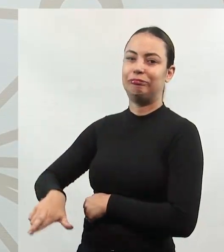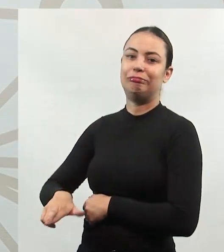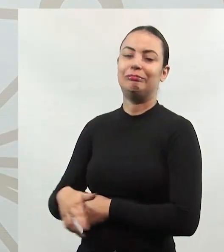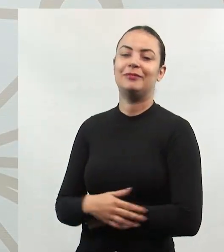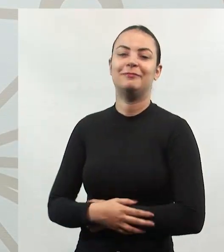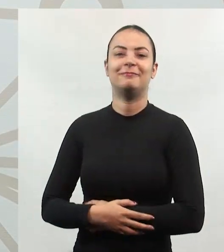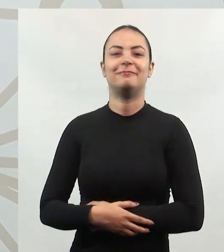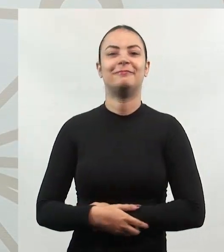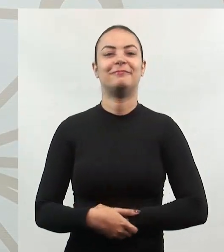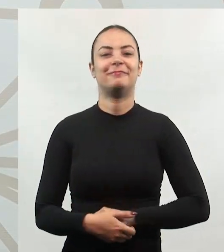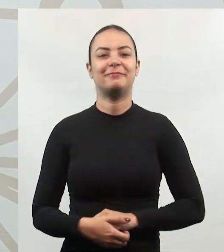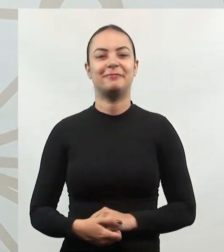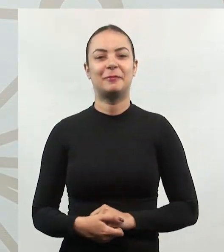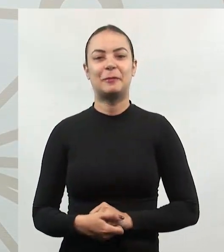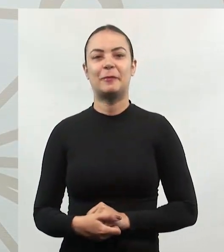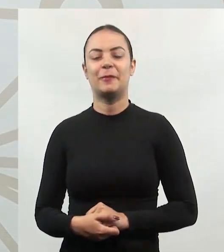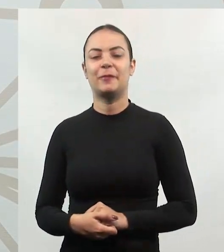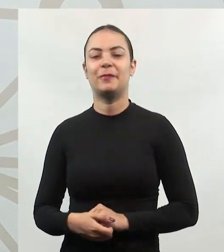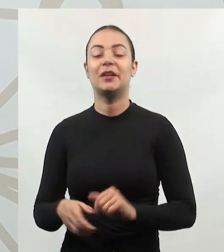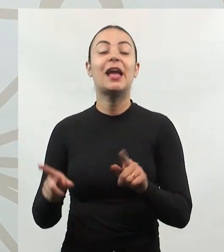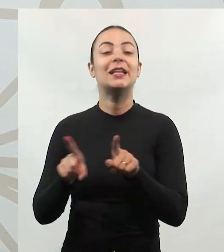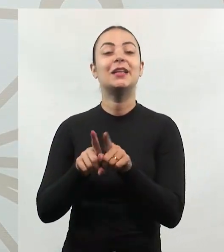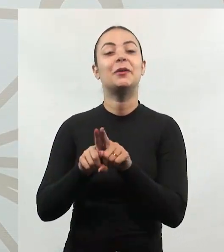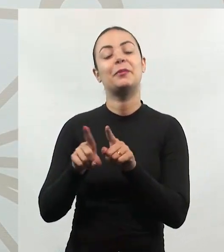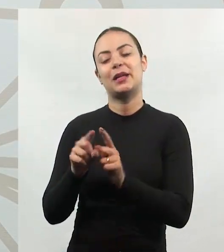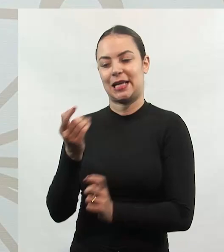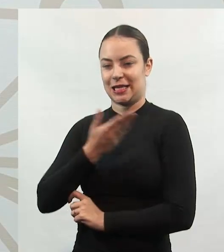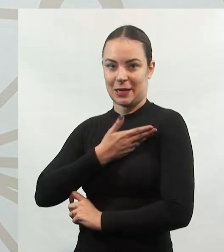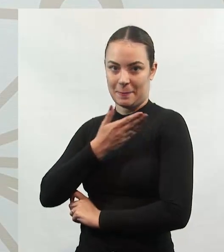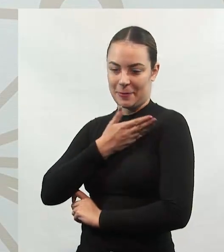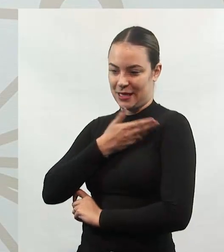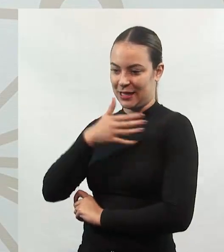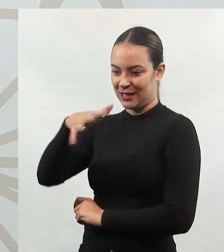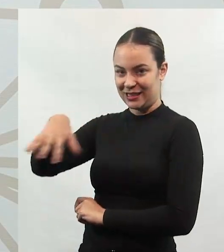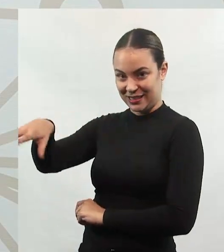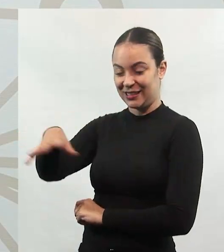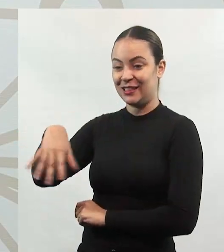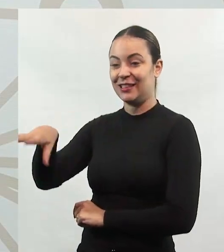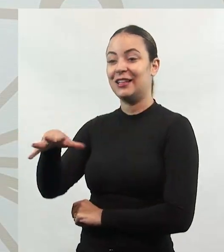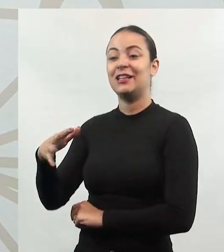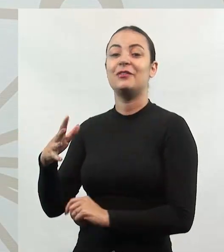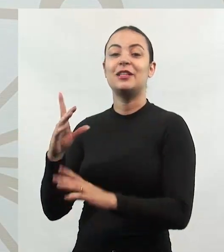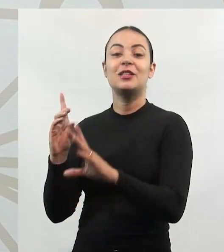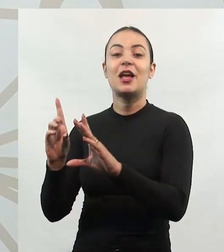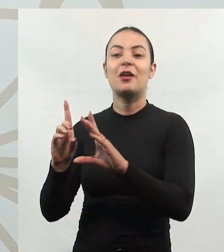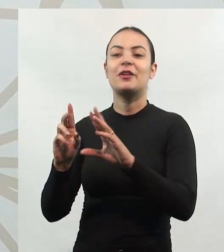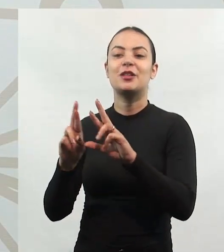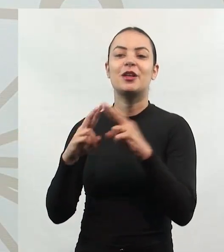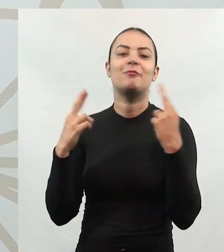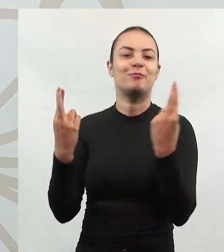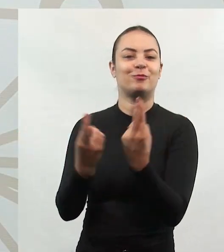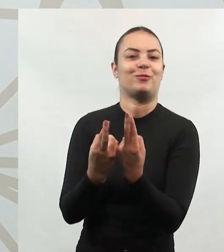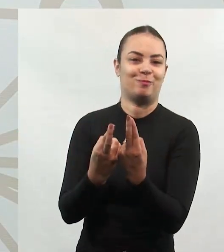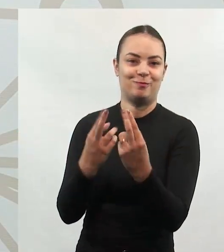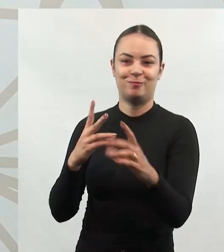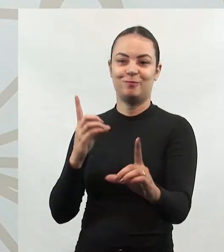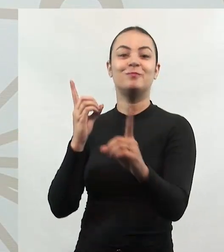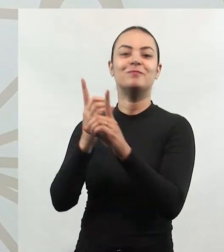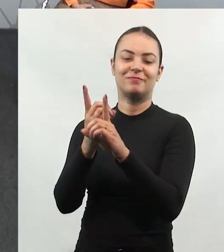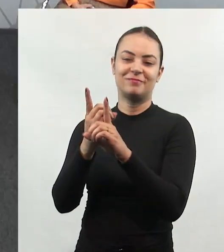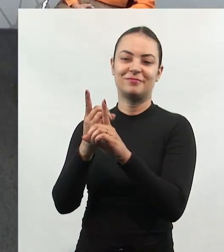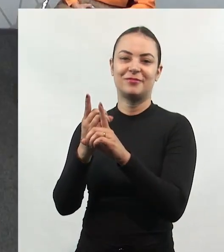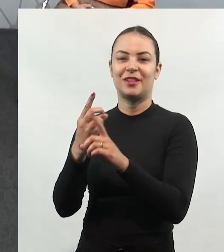Francisca, a Paula, desculpa não estar falando o nome de todo mundo, mas o pessoal está acompanhando a gente e a gente